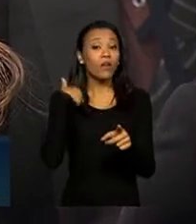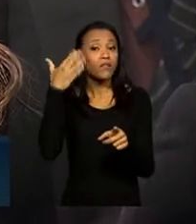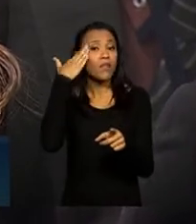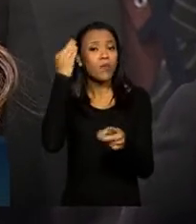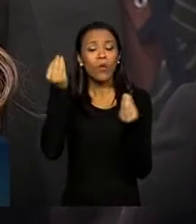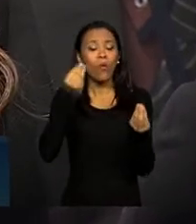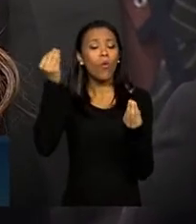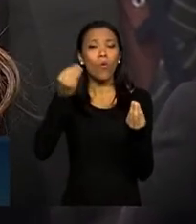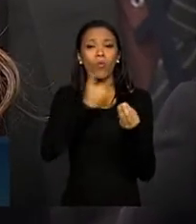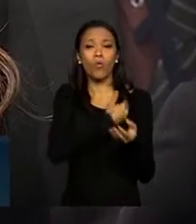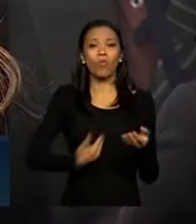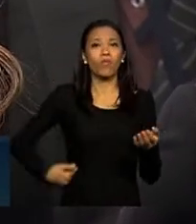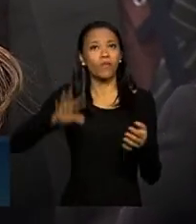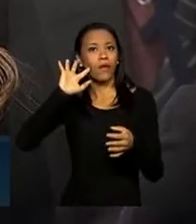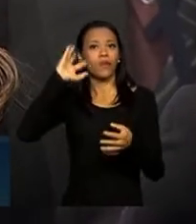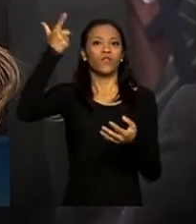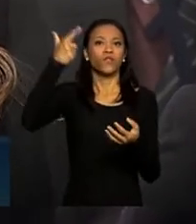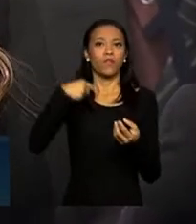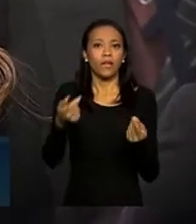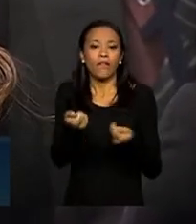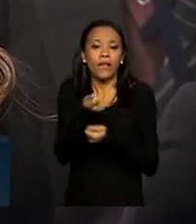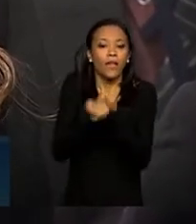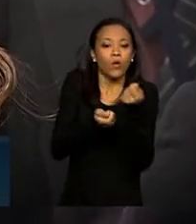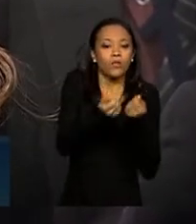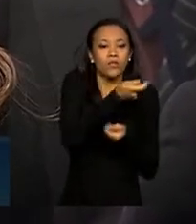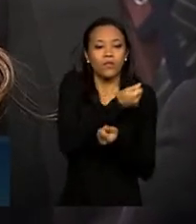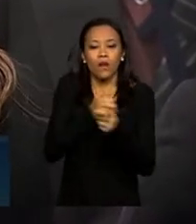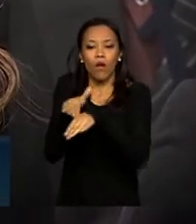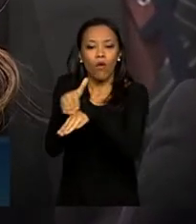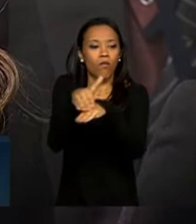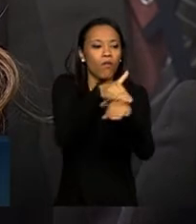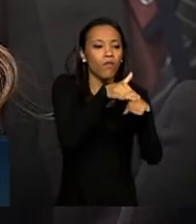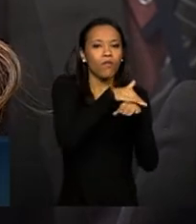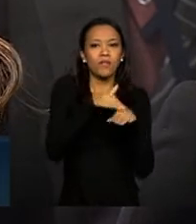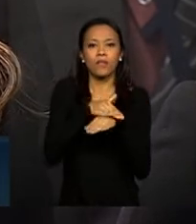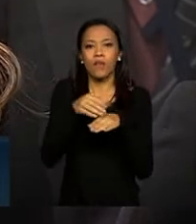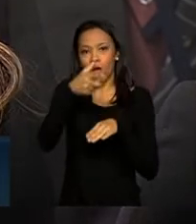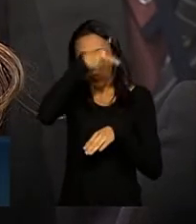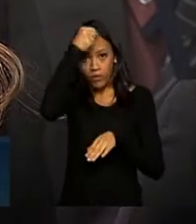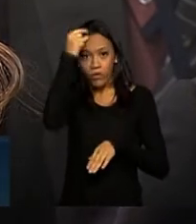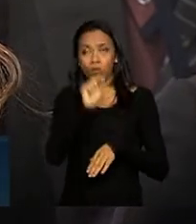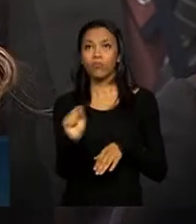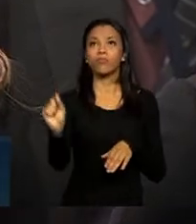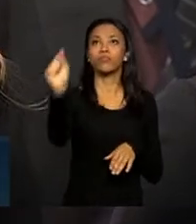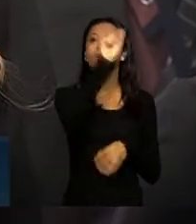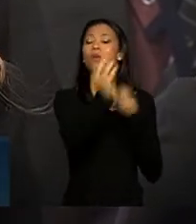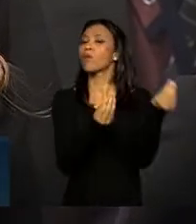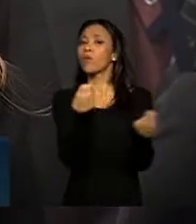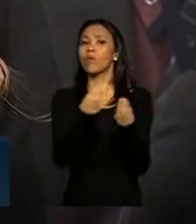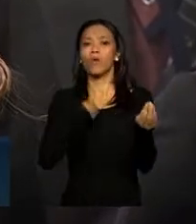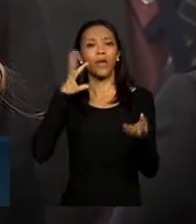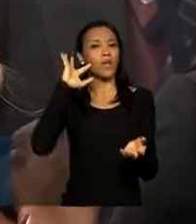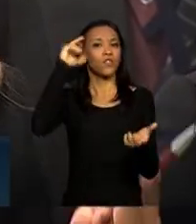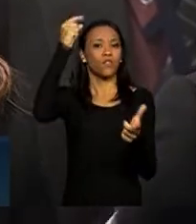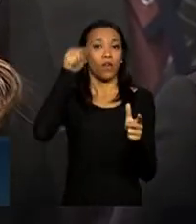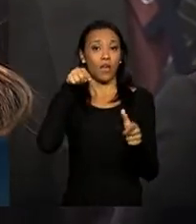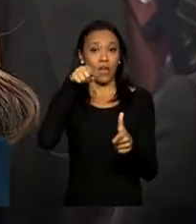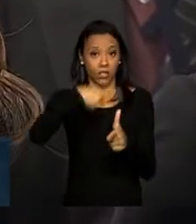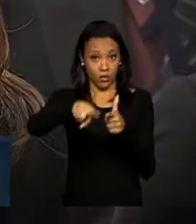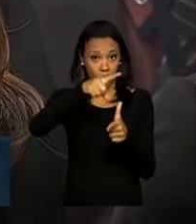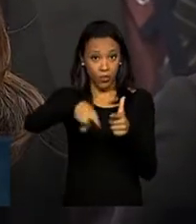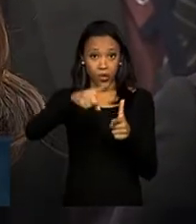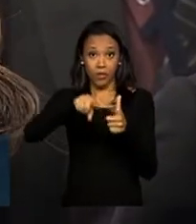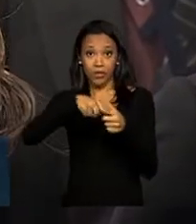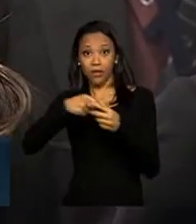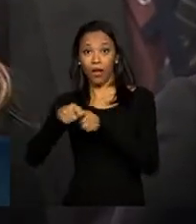vai conseguir negociar com os governos e com as prefeituras e como vai resolver essas questões agora que estão indo para